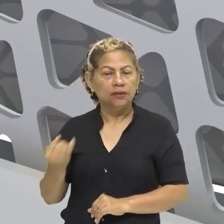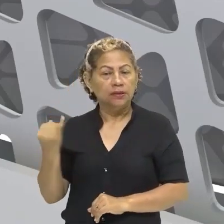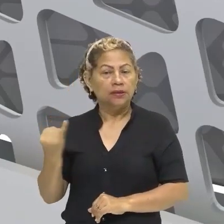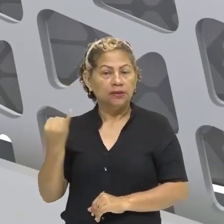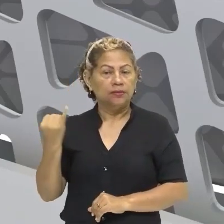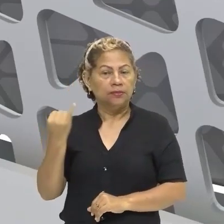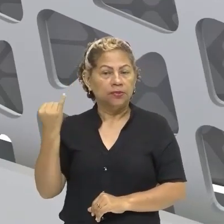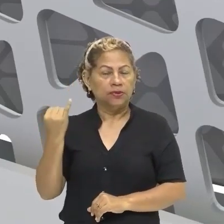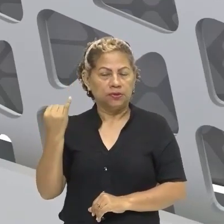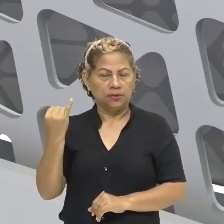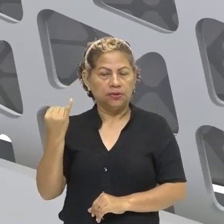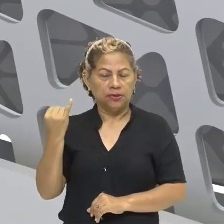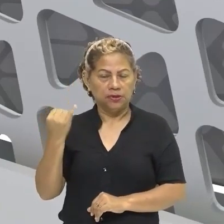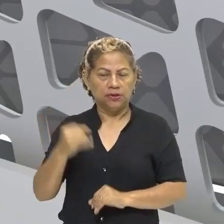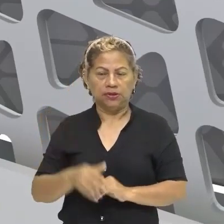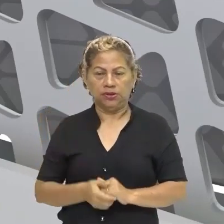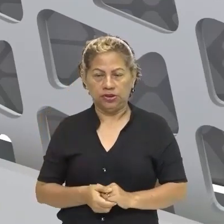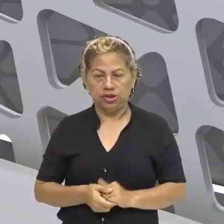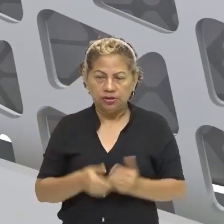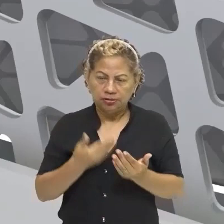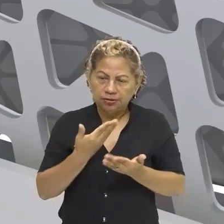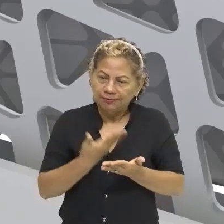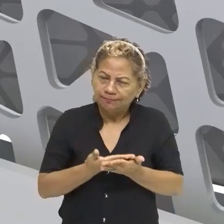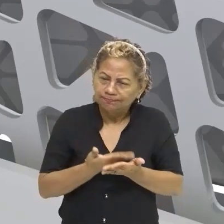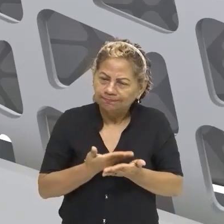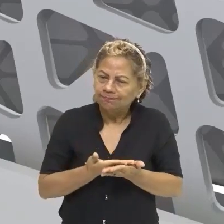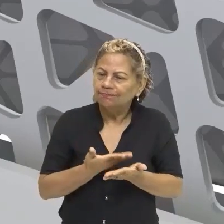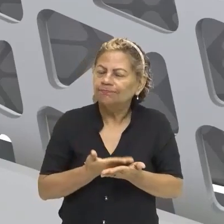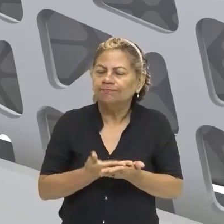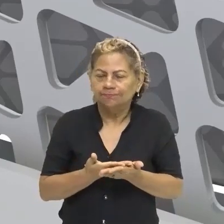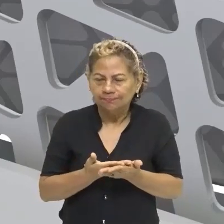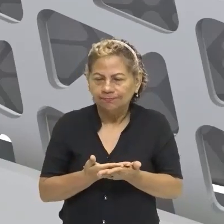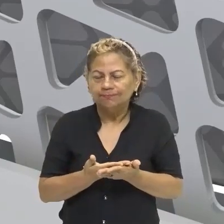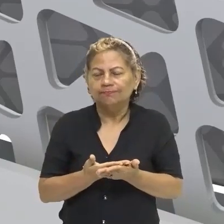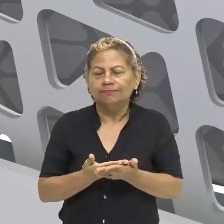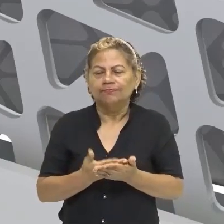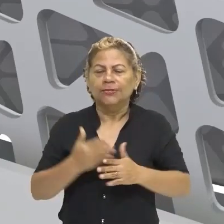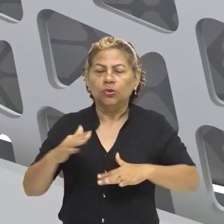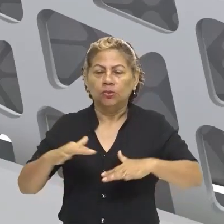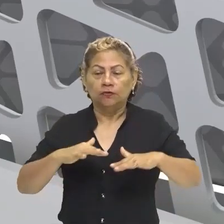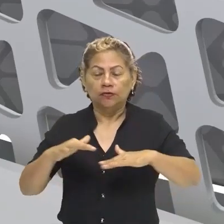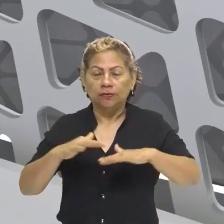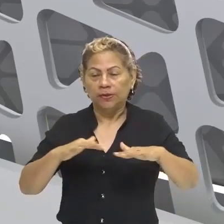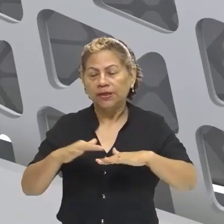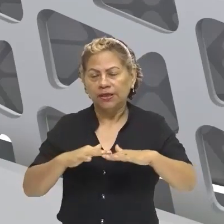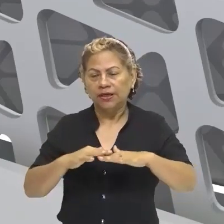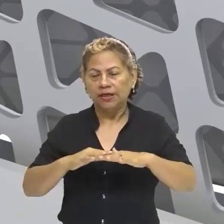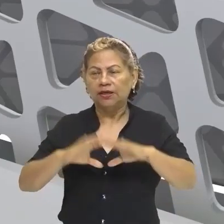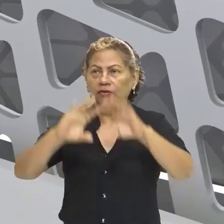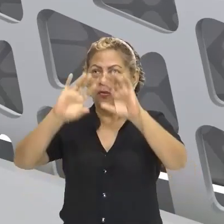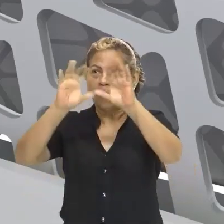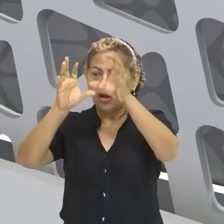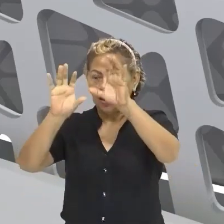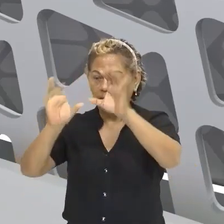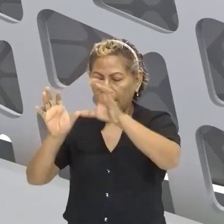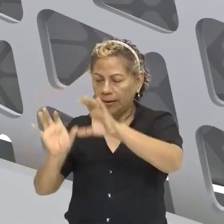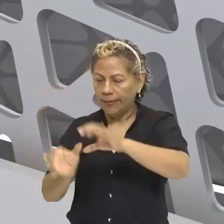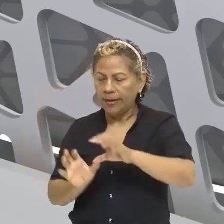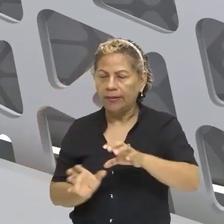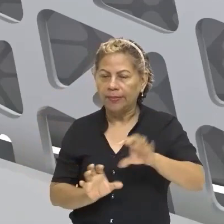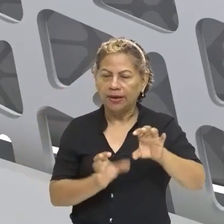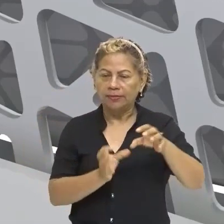importante nós estudarmos o movimento dos planetas, né? Porque isso influencia, por